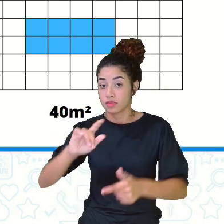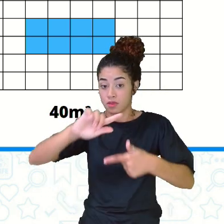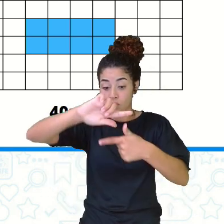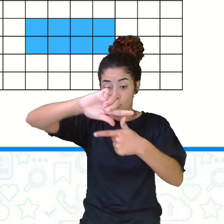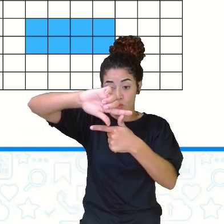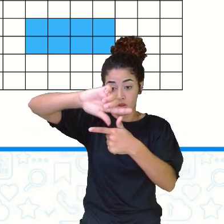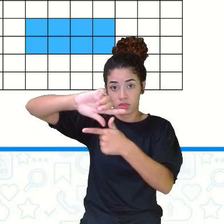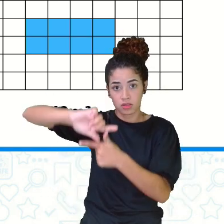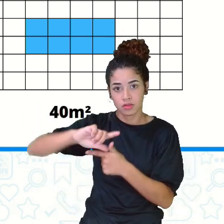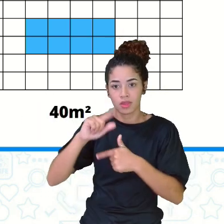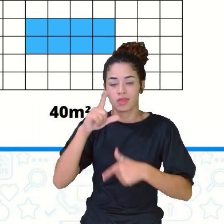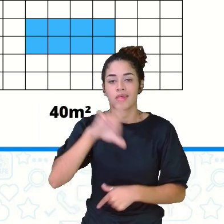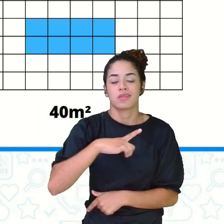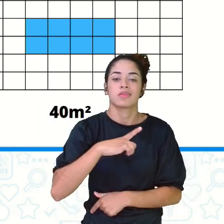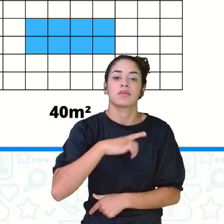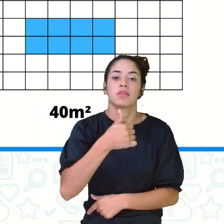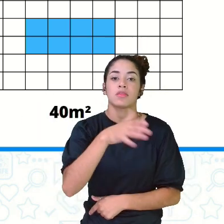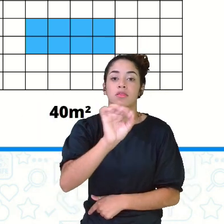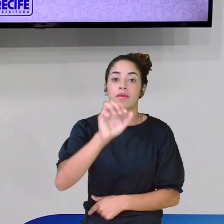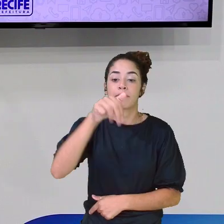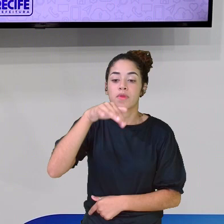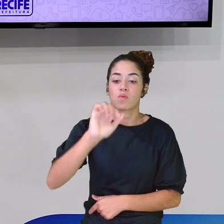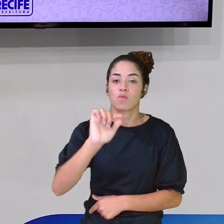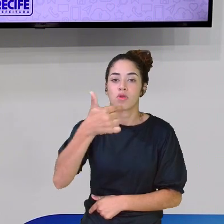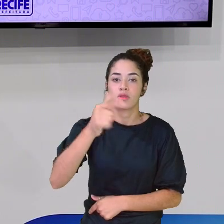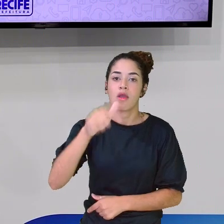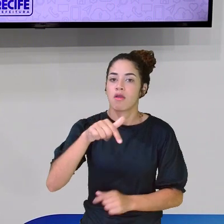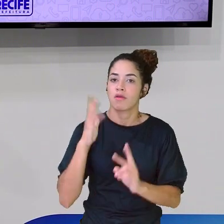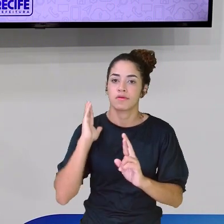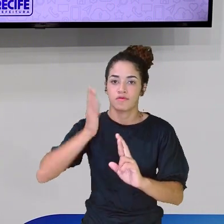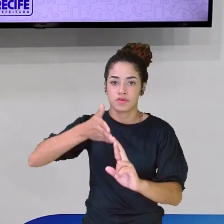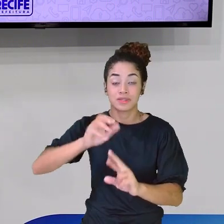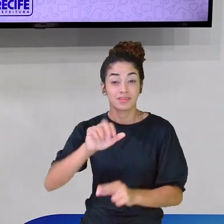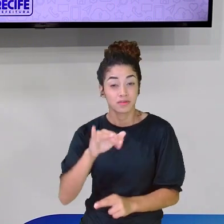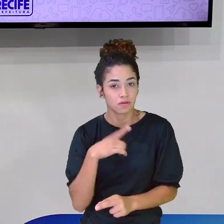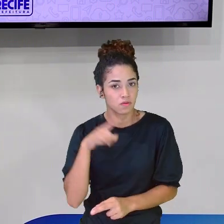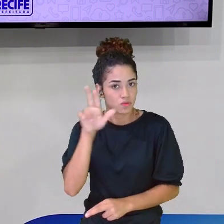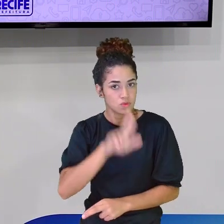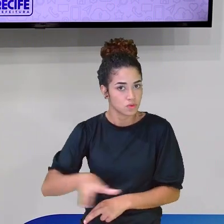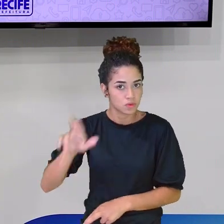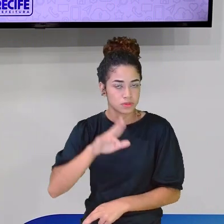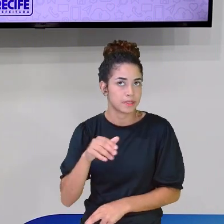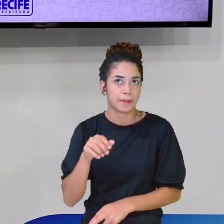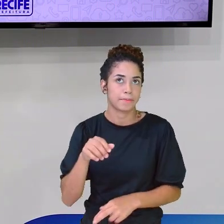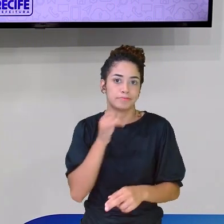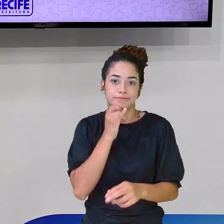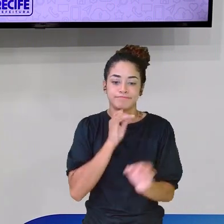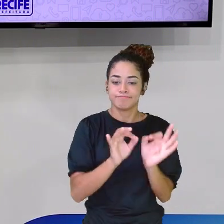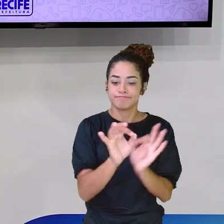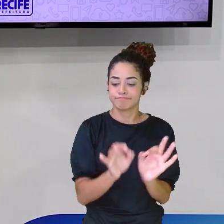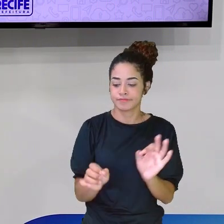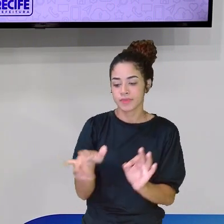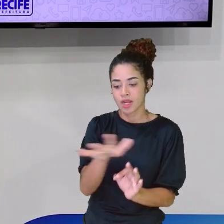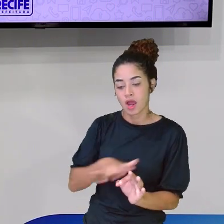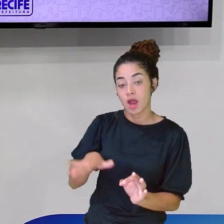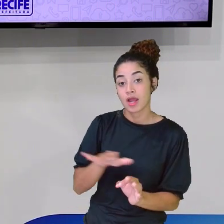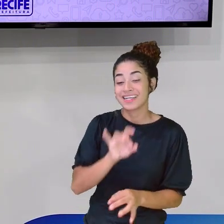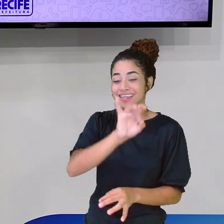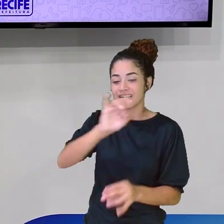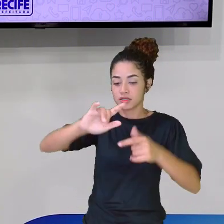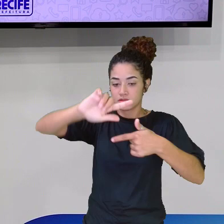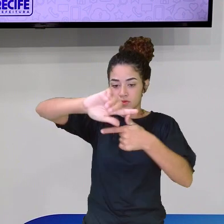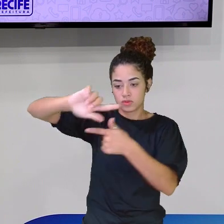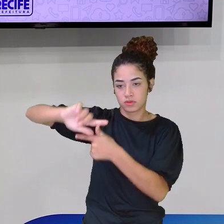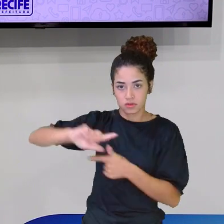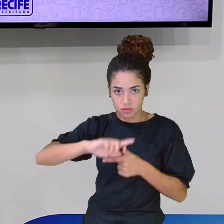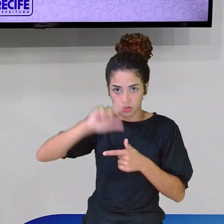desse, ele tem 10 metros quadrados, tá? A referência, se eu fosse utilizar, se eu quisesse medir a área, eu diria que cada quadradinho desse